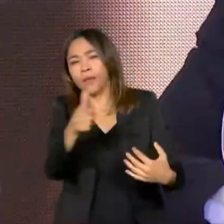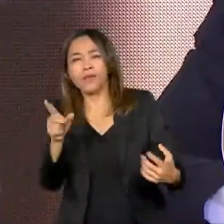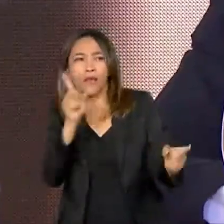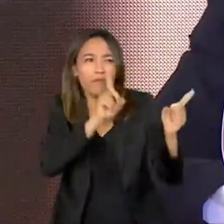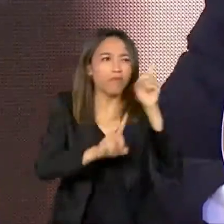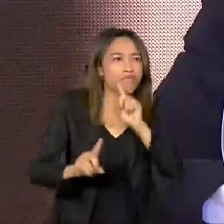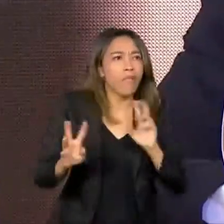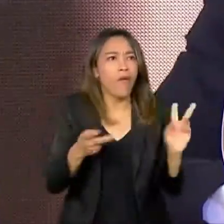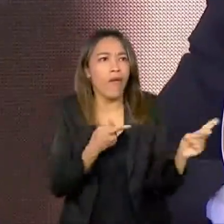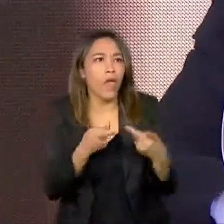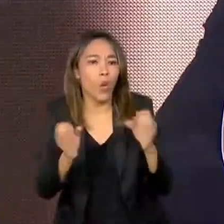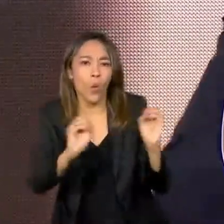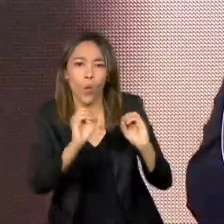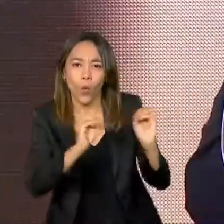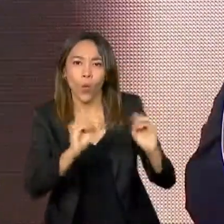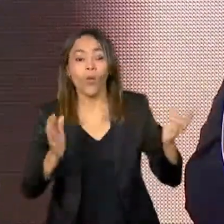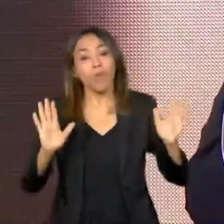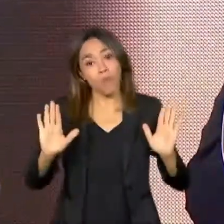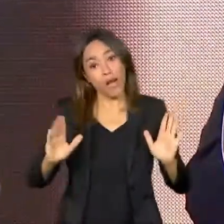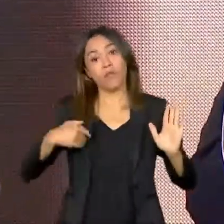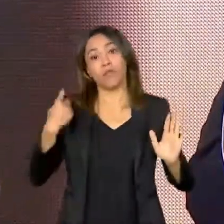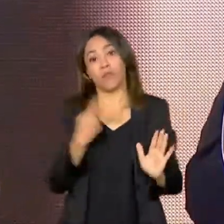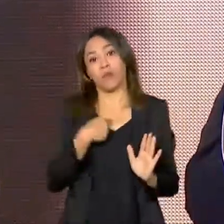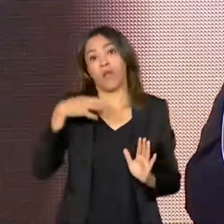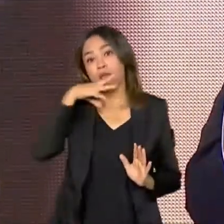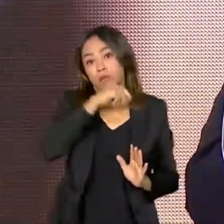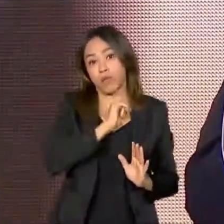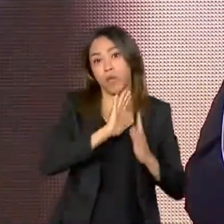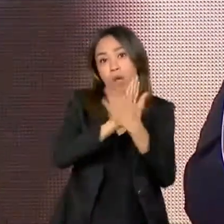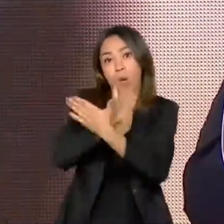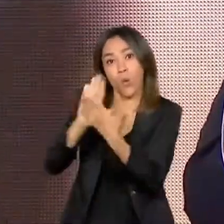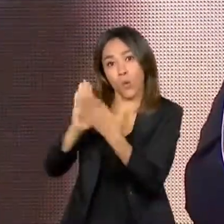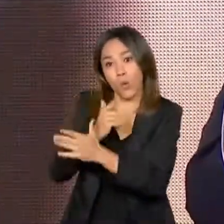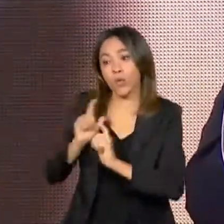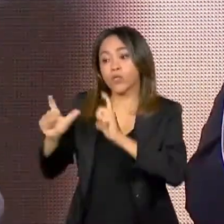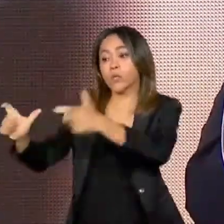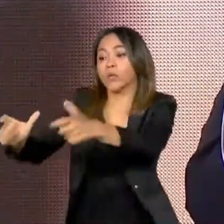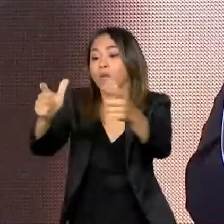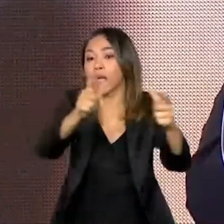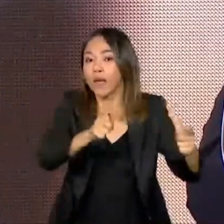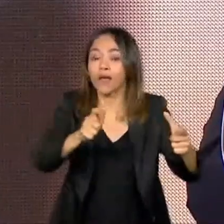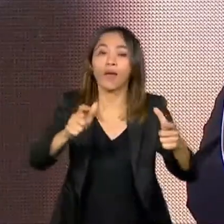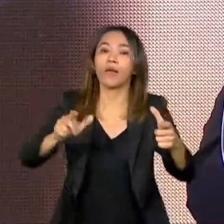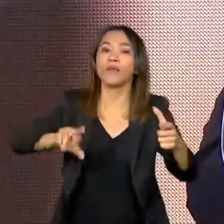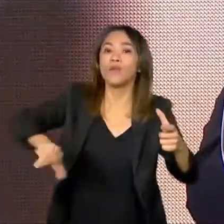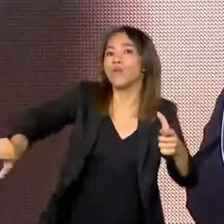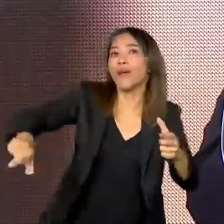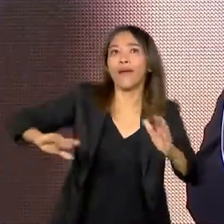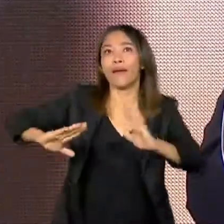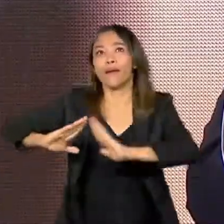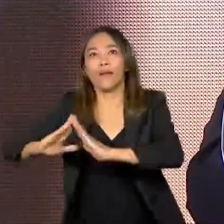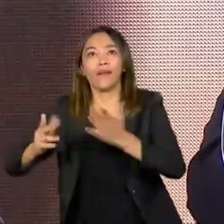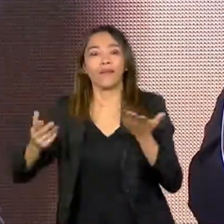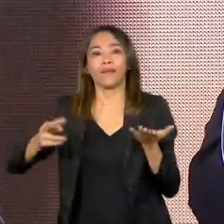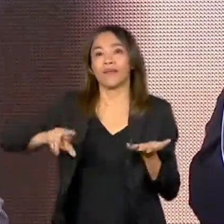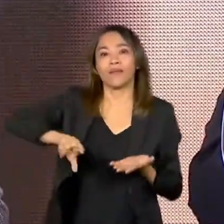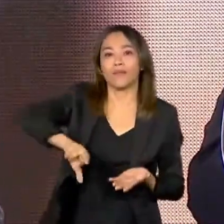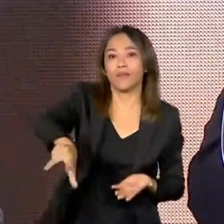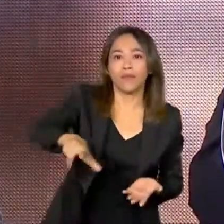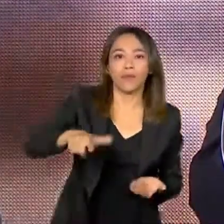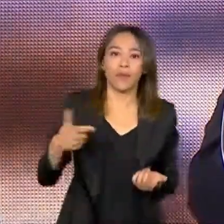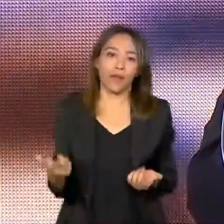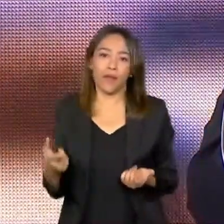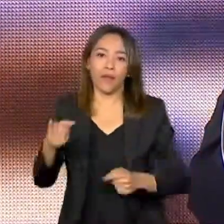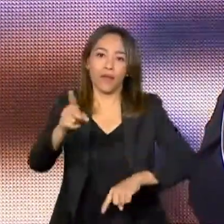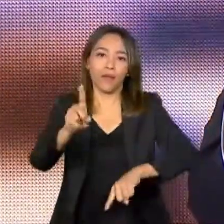ETC só que a gente acha que algumas áreas a destinação melhor para ela não é necessariamente habitação nem necess amente uma um